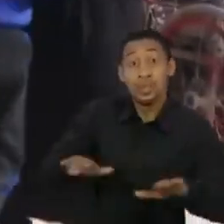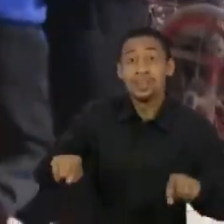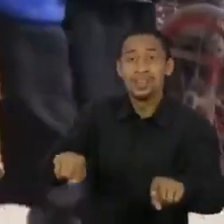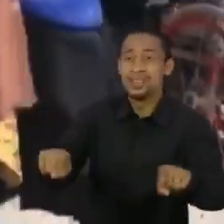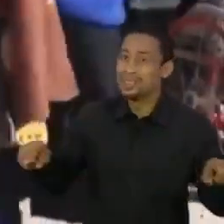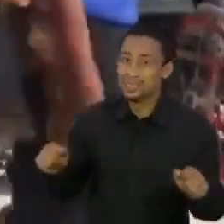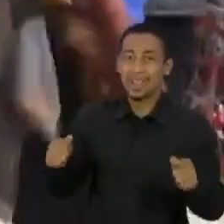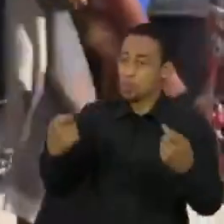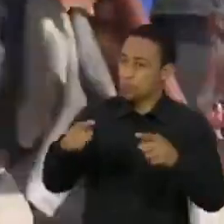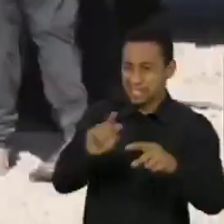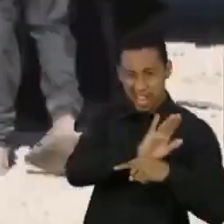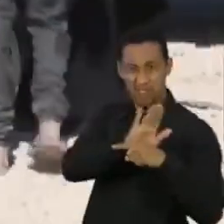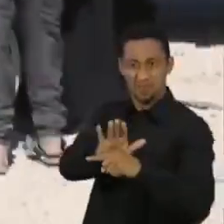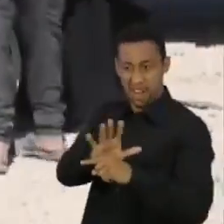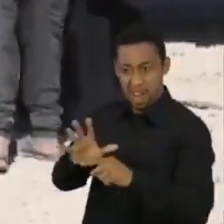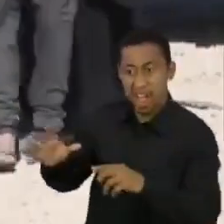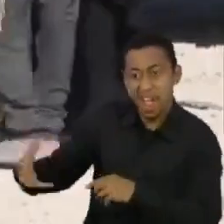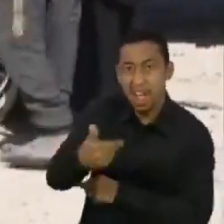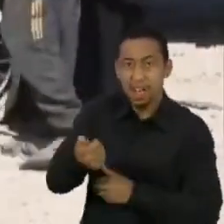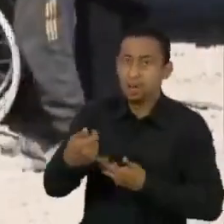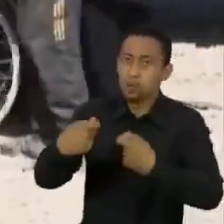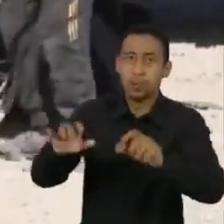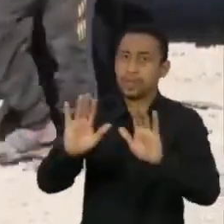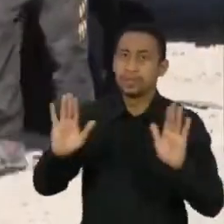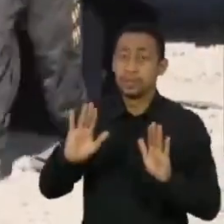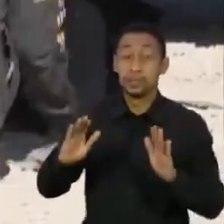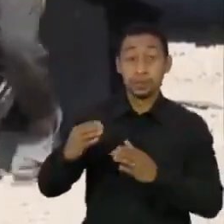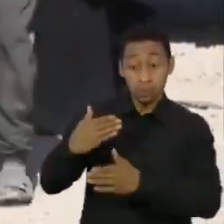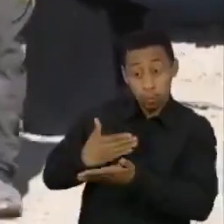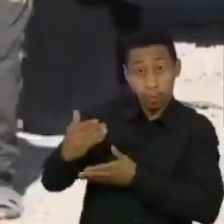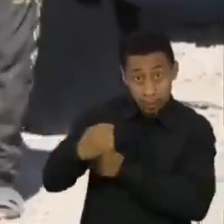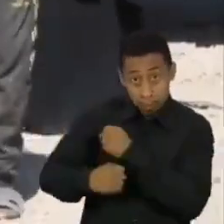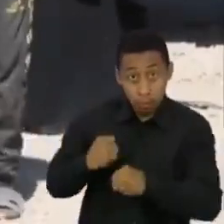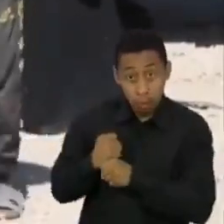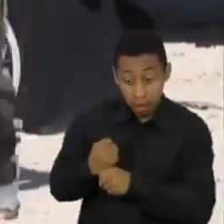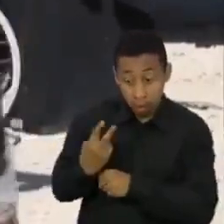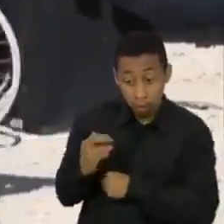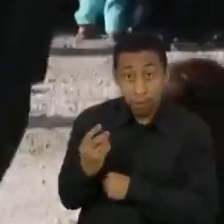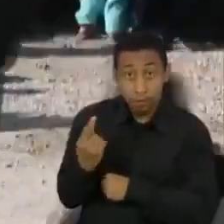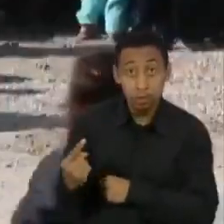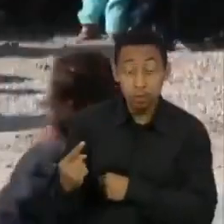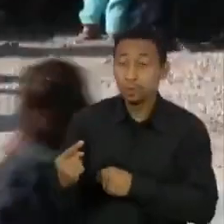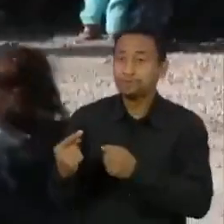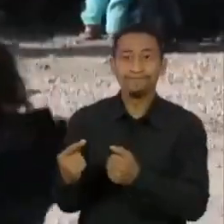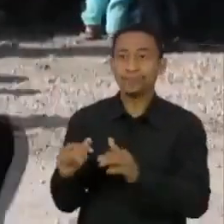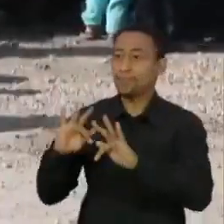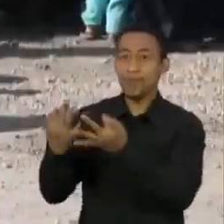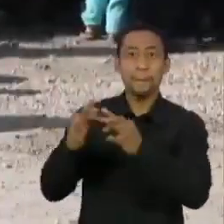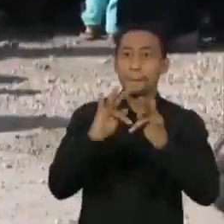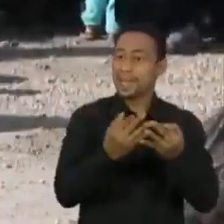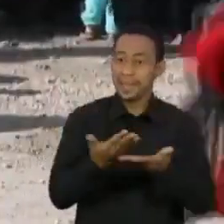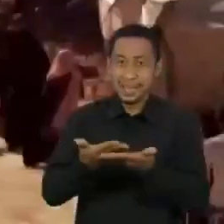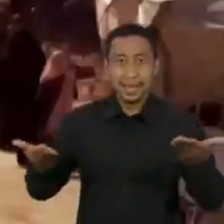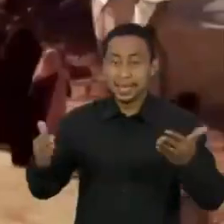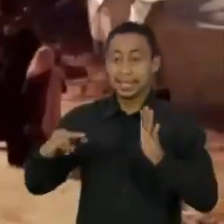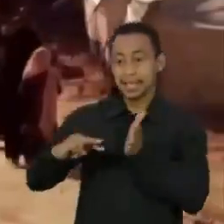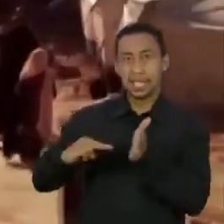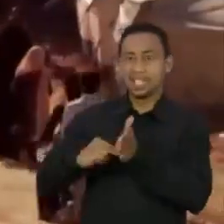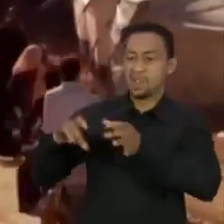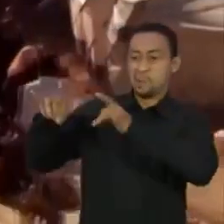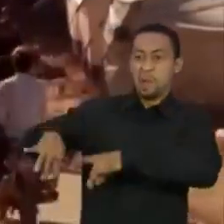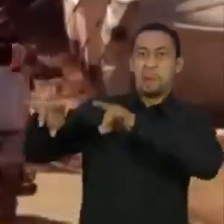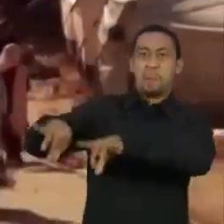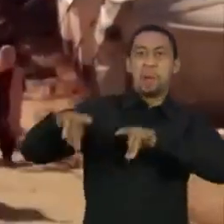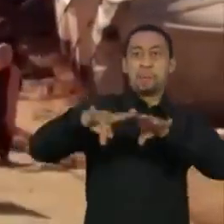uma necessidade de resgate. No início deste ano, centenas de famílias sírias deixaram o campo após um acordo com